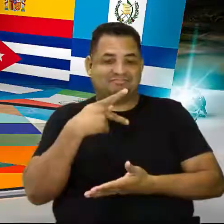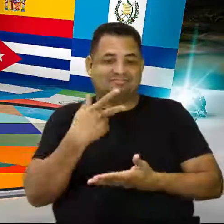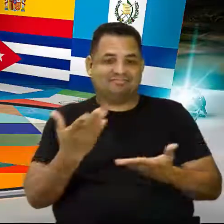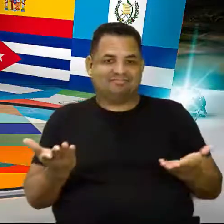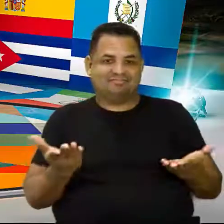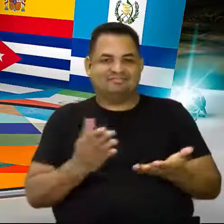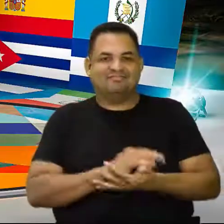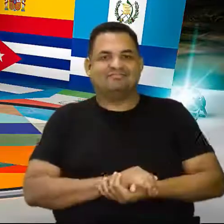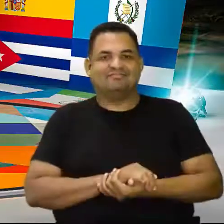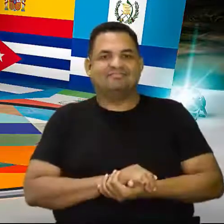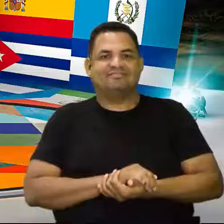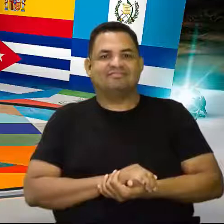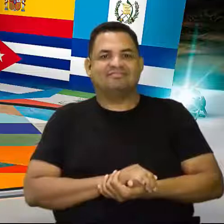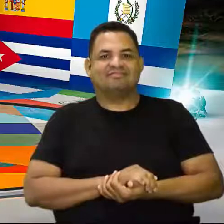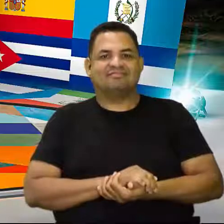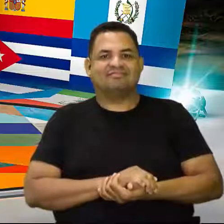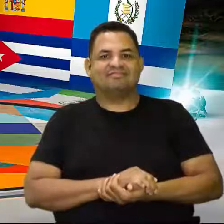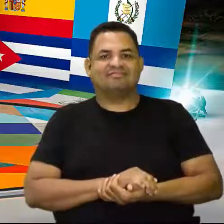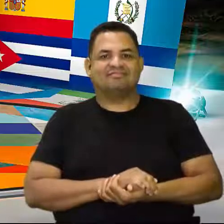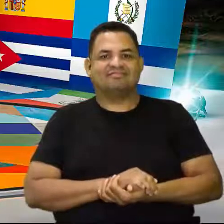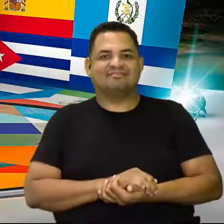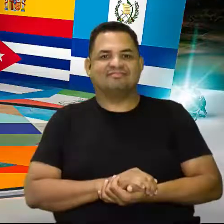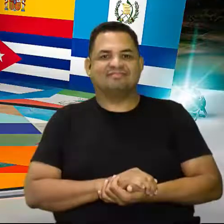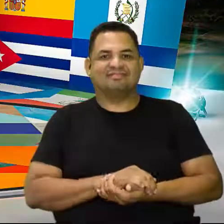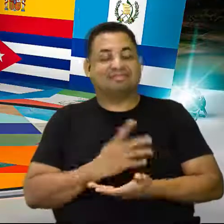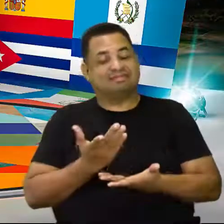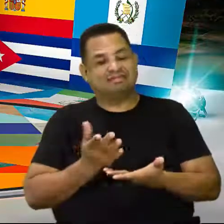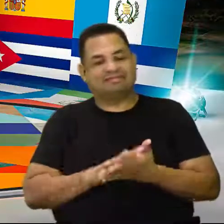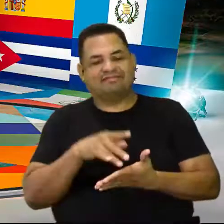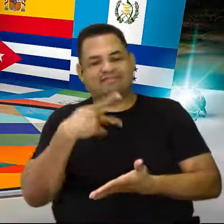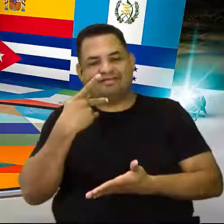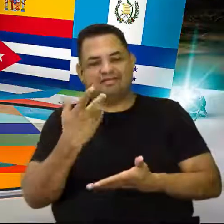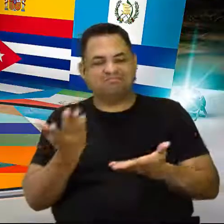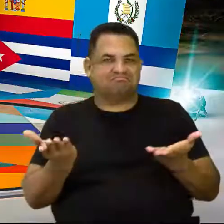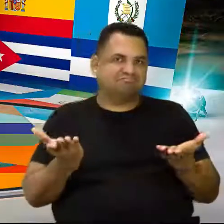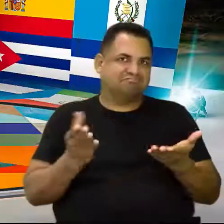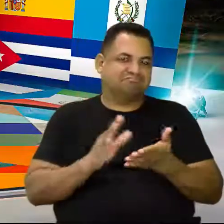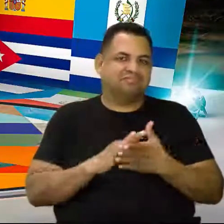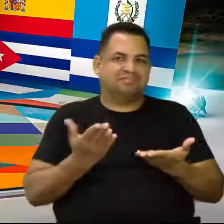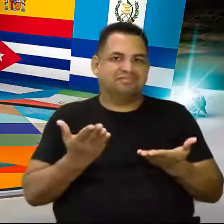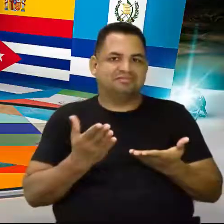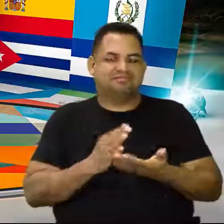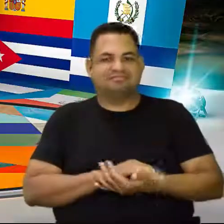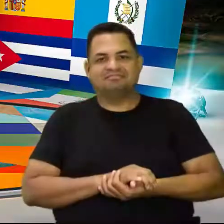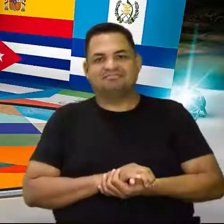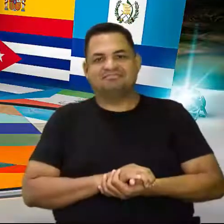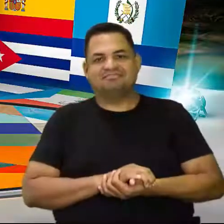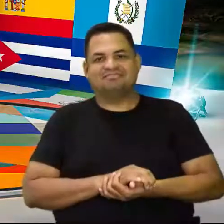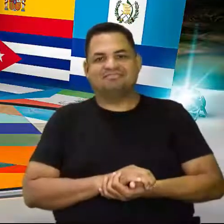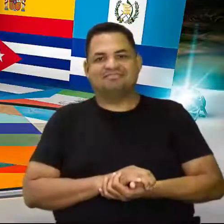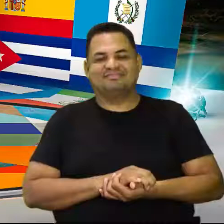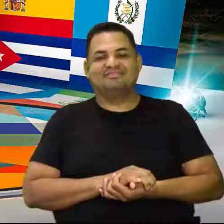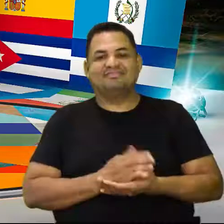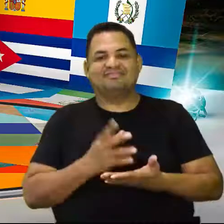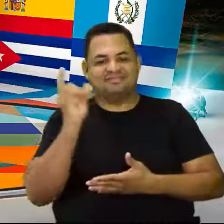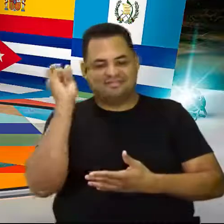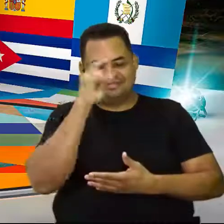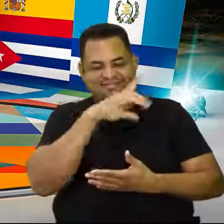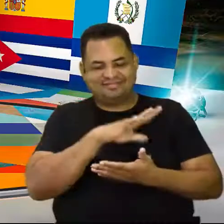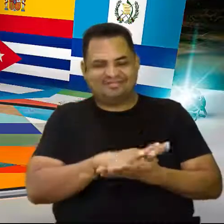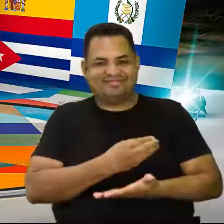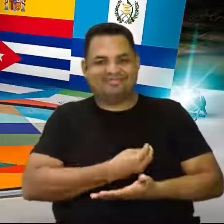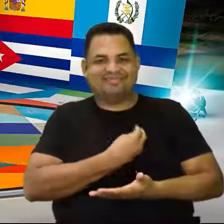ai, ai. Que Tem criatura. dia que ela tá assim, né? Tem dia que ela fala, tem dia que ela não fala. Ela se decide, gente. Difícil a nossa